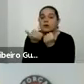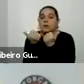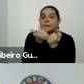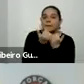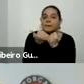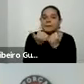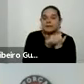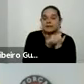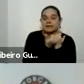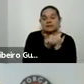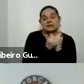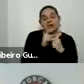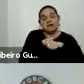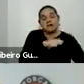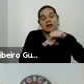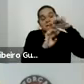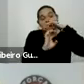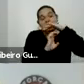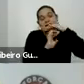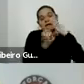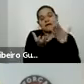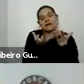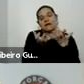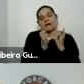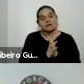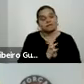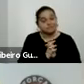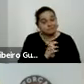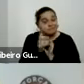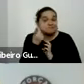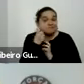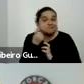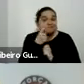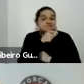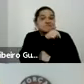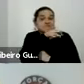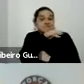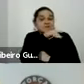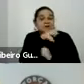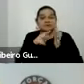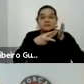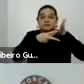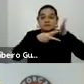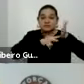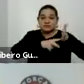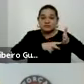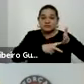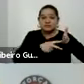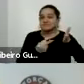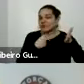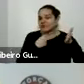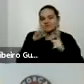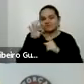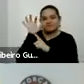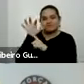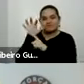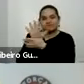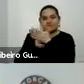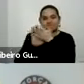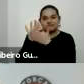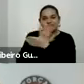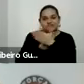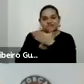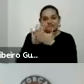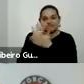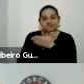para a empresa. E pior, gente, o sindicato, nesse caso, não poderá intervir. Até